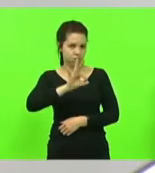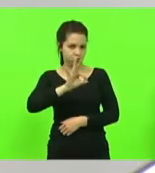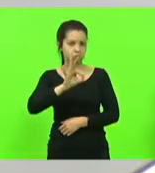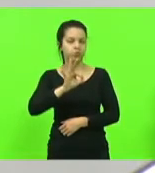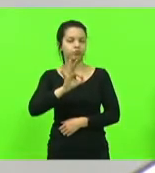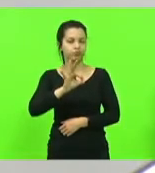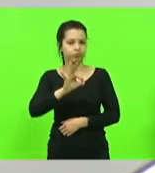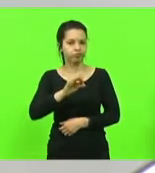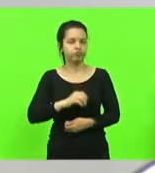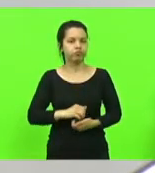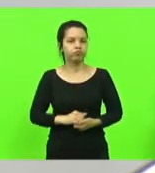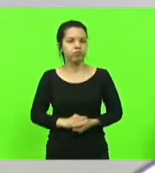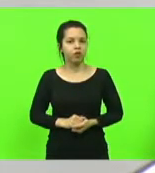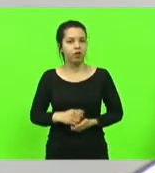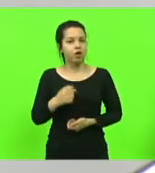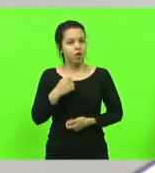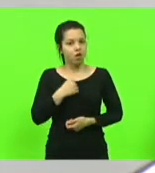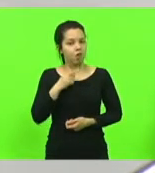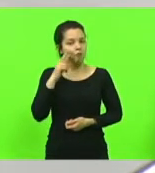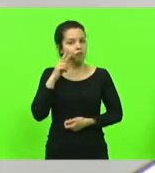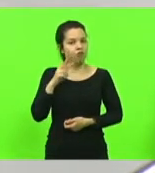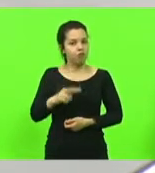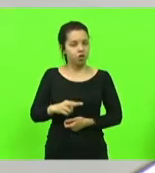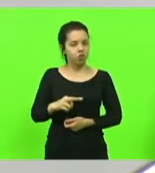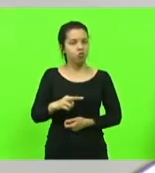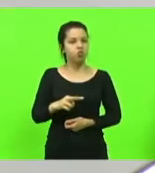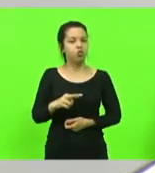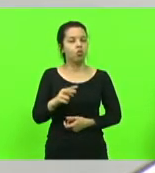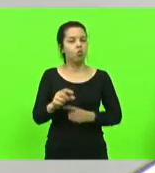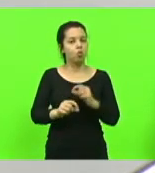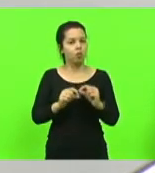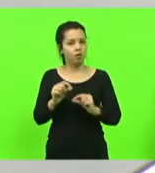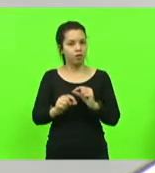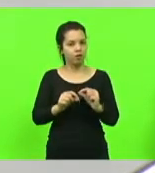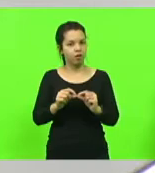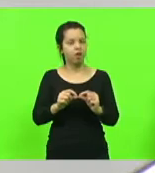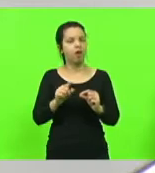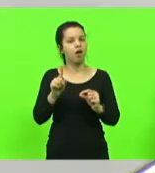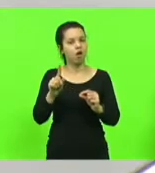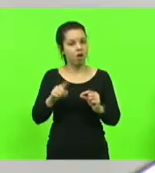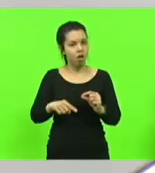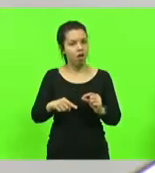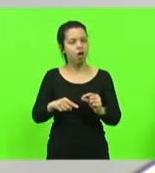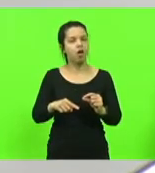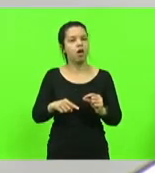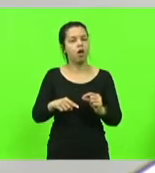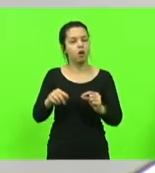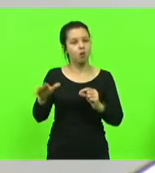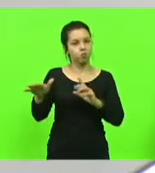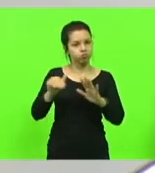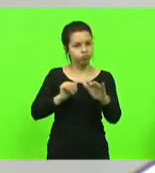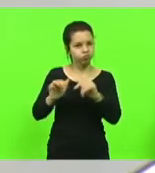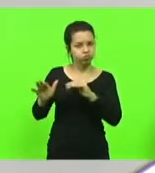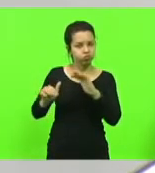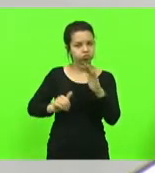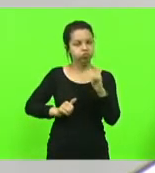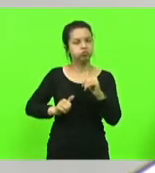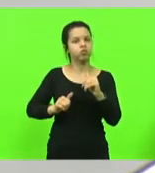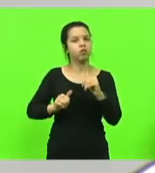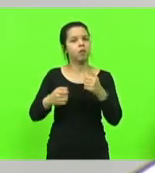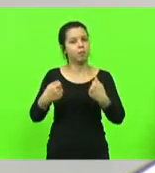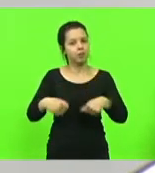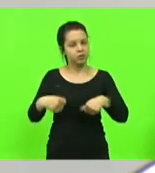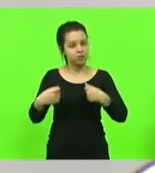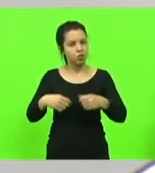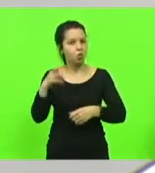Eu encaro essa afirmação como uma convocação. Além da construção urgente de